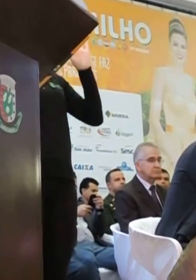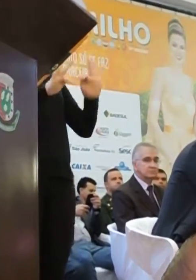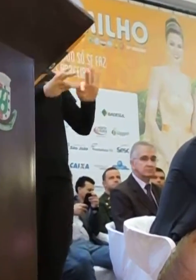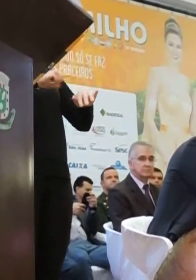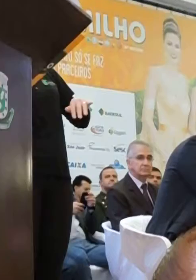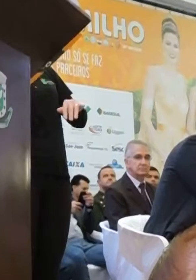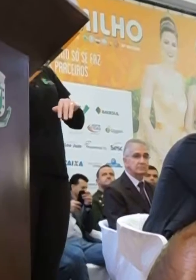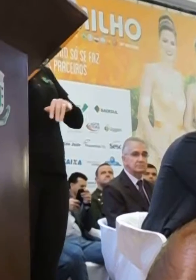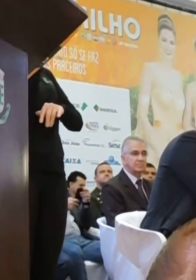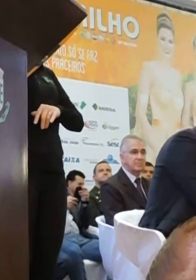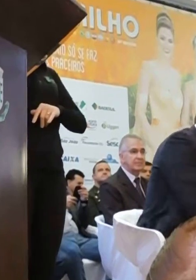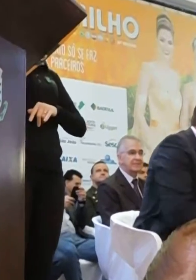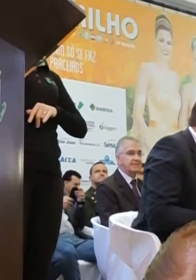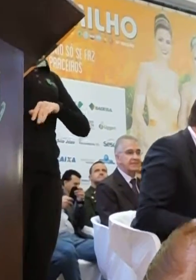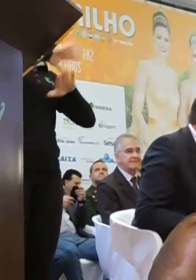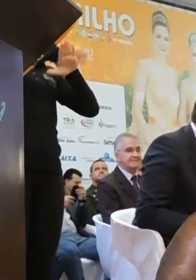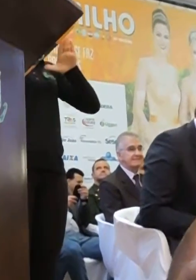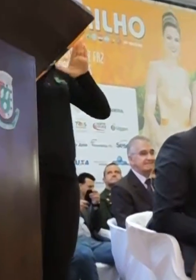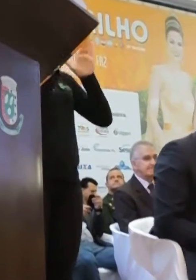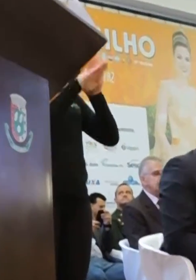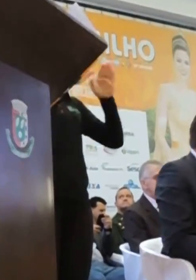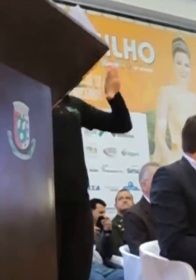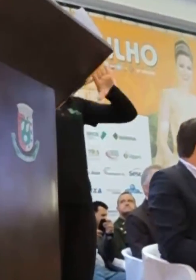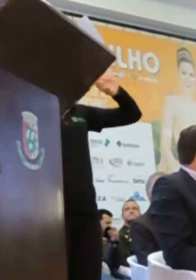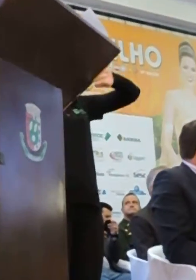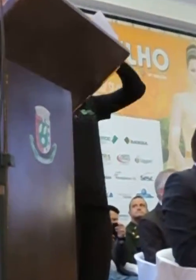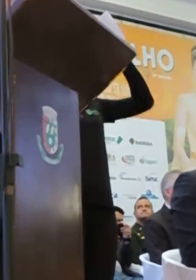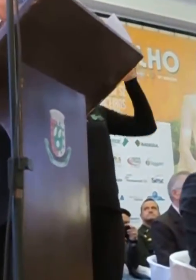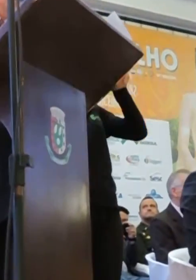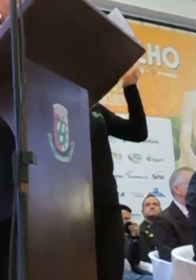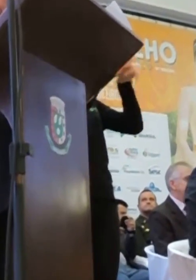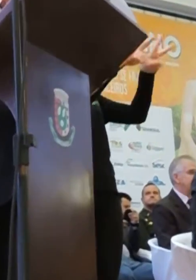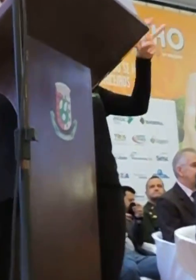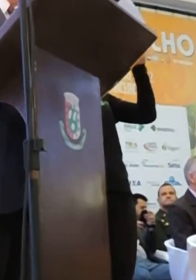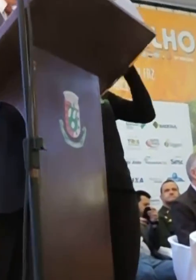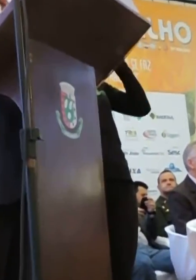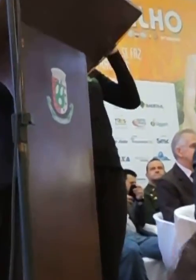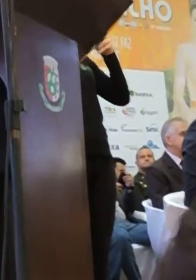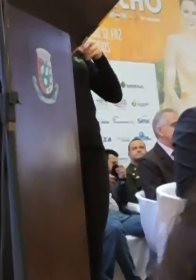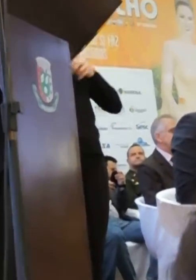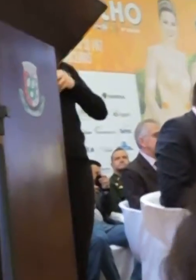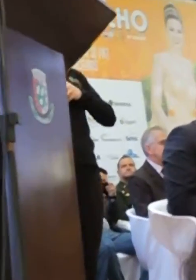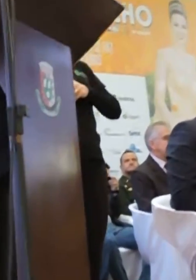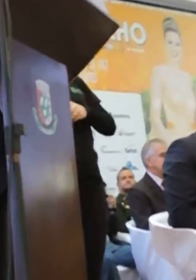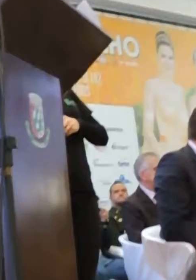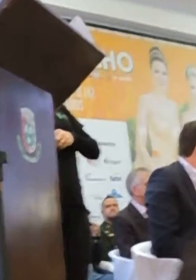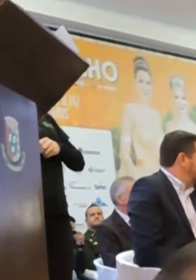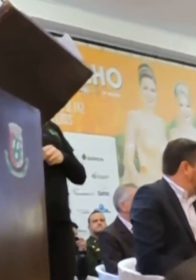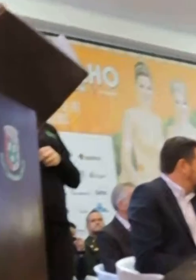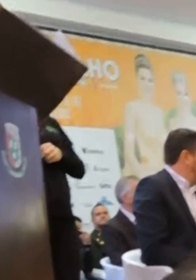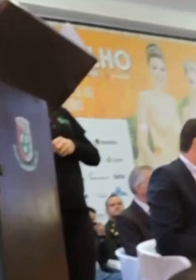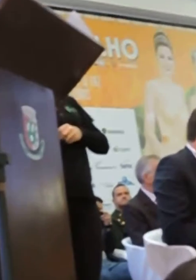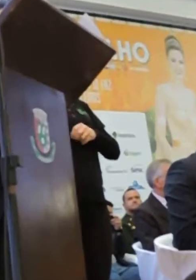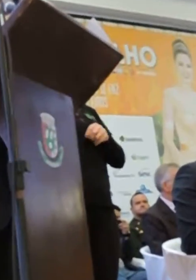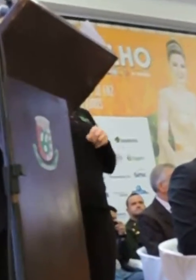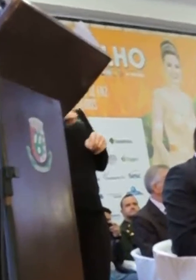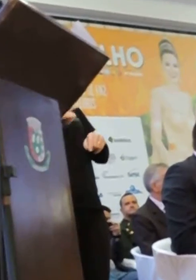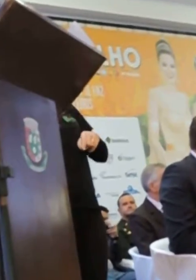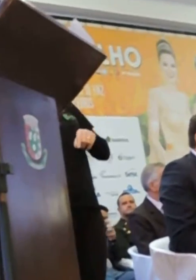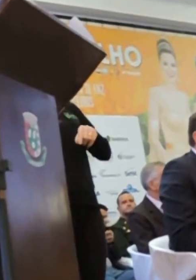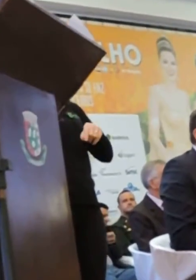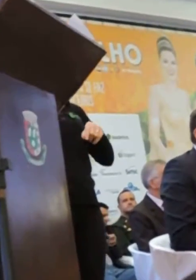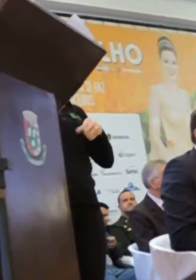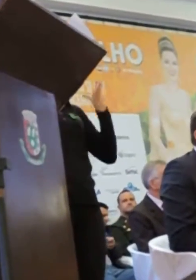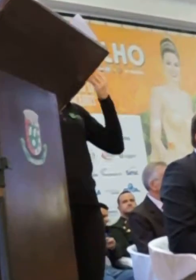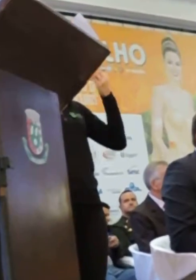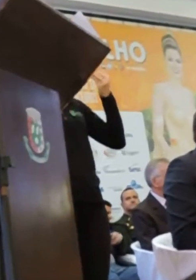vamos conseguir olhar tudo com mais clareza e perceber o que valeu a pena, o que foi